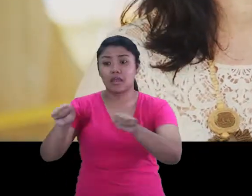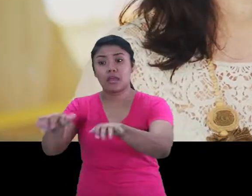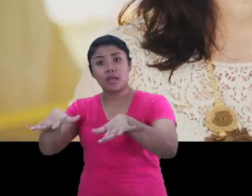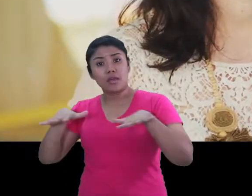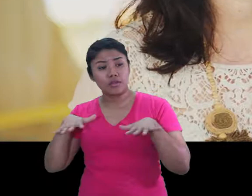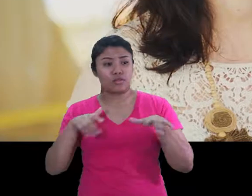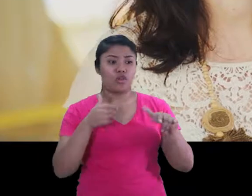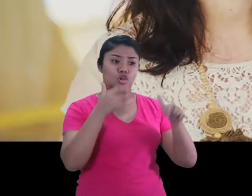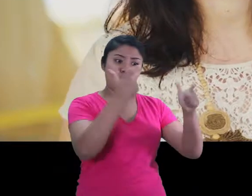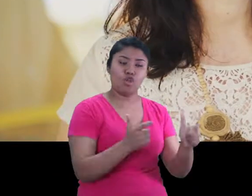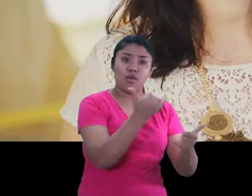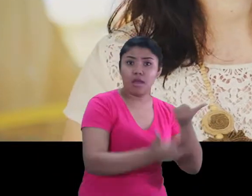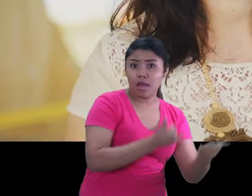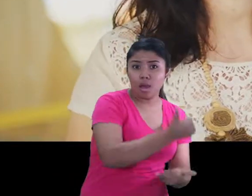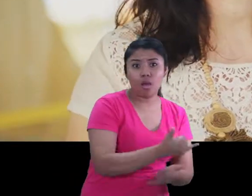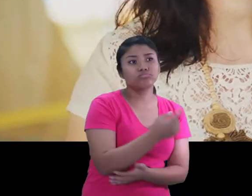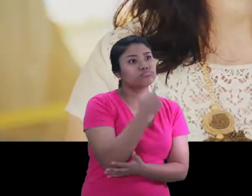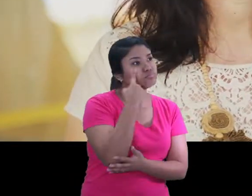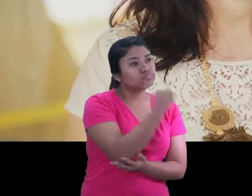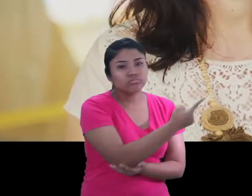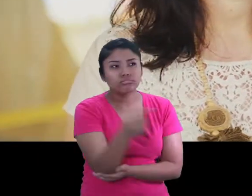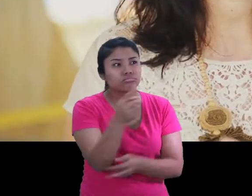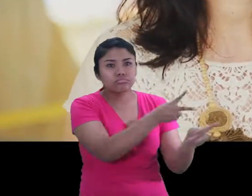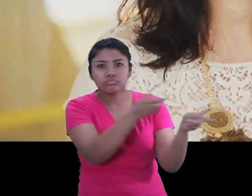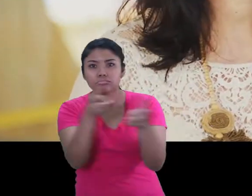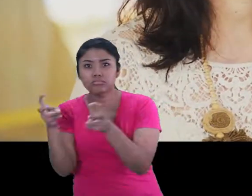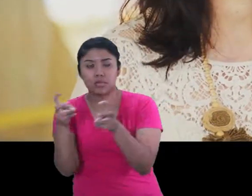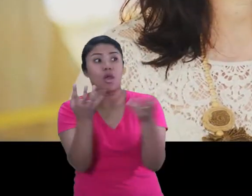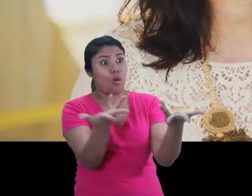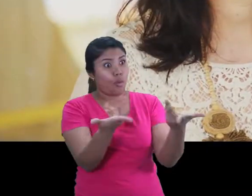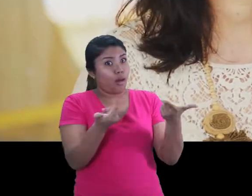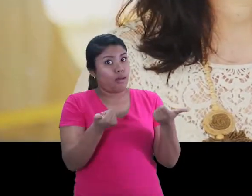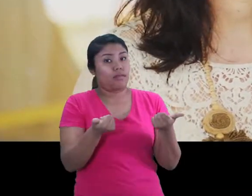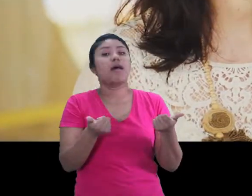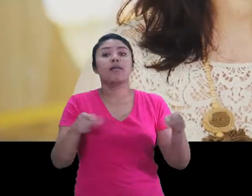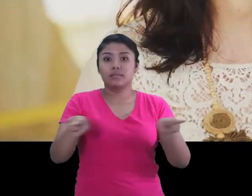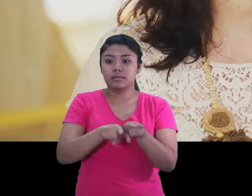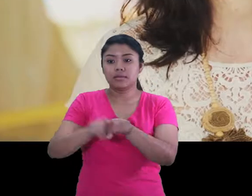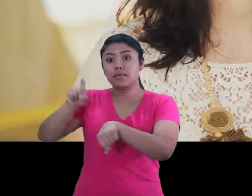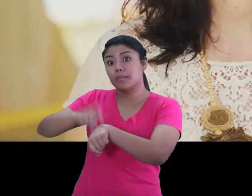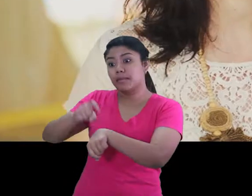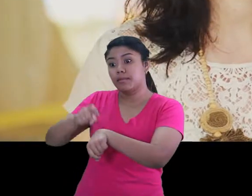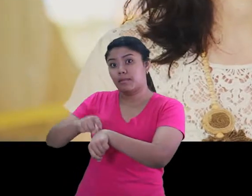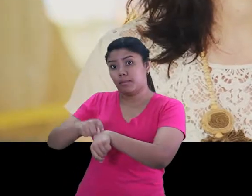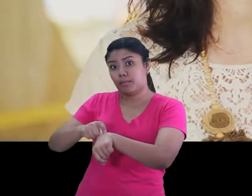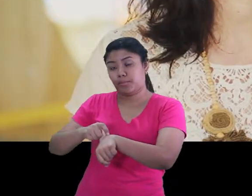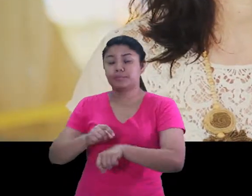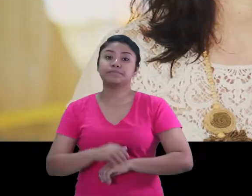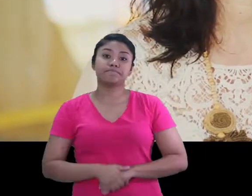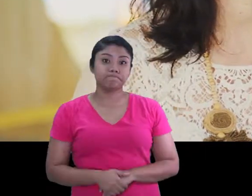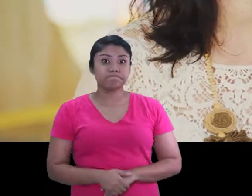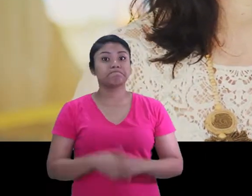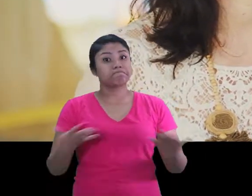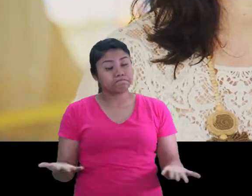aquele auditório, aquele parque, a gente olha a qualidade dele e o tempo que é oportunizado para cada